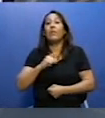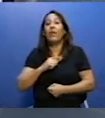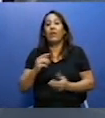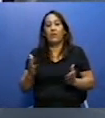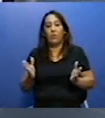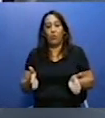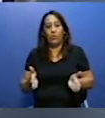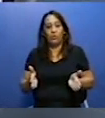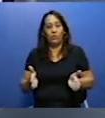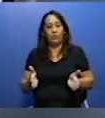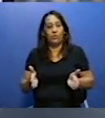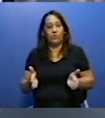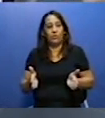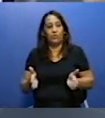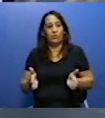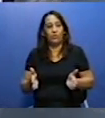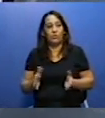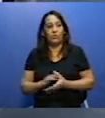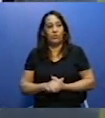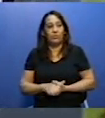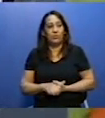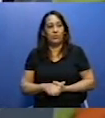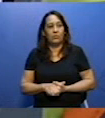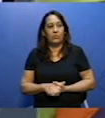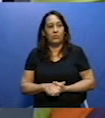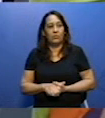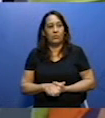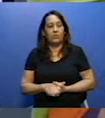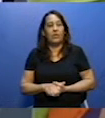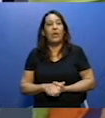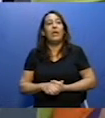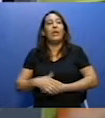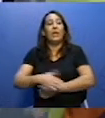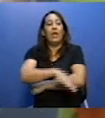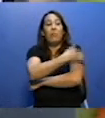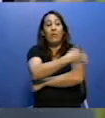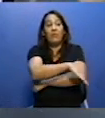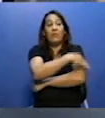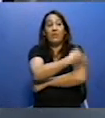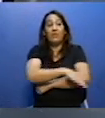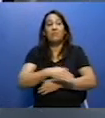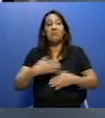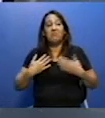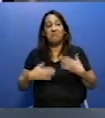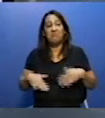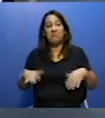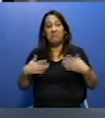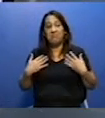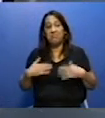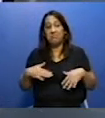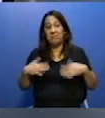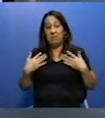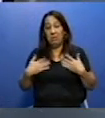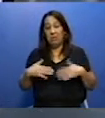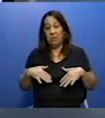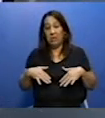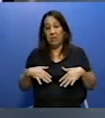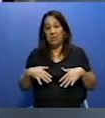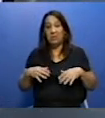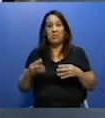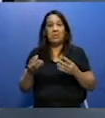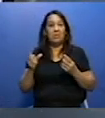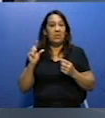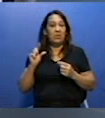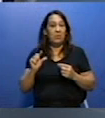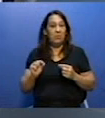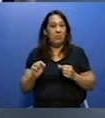até hoje, desde a inauguração até hoje? Essa avenida sempre foi tranquila, com pouco movimento? Lembra